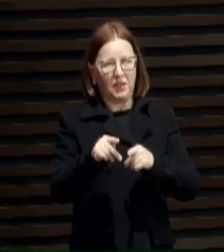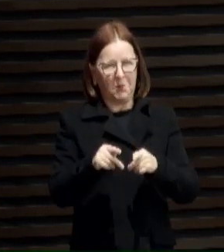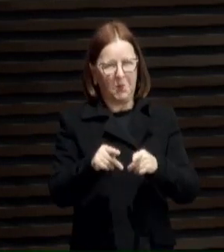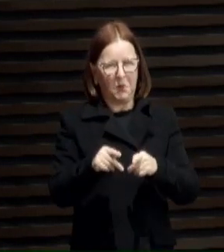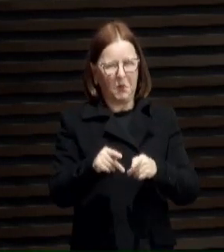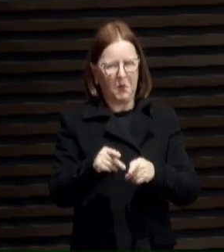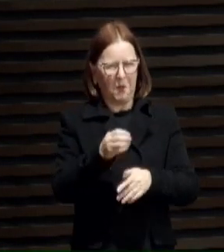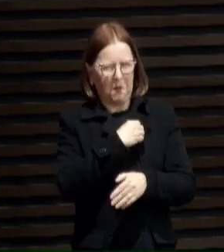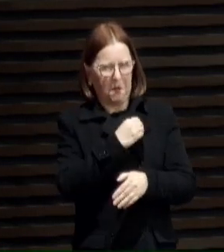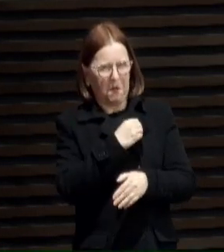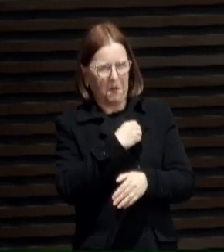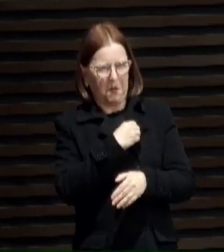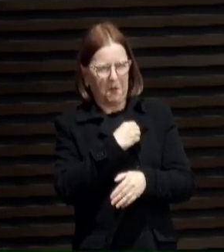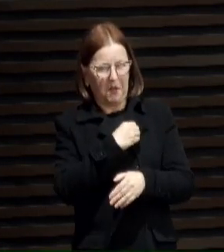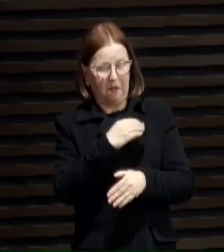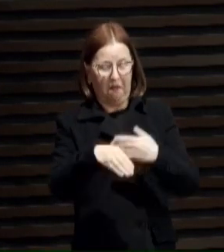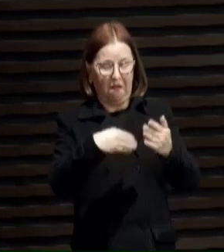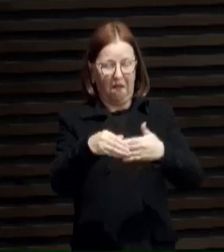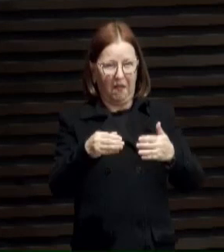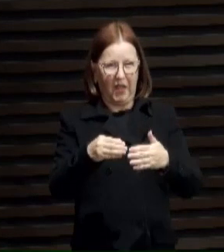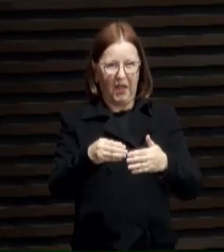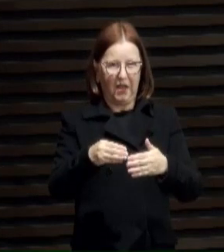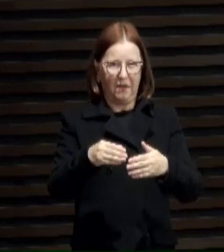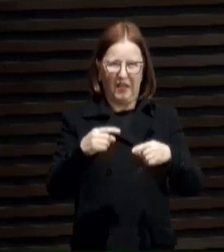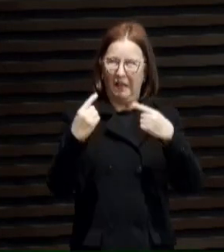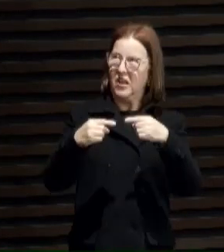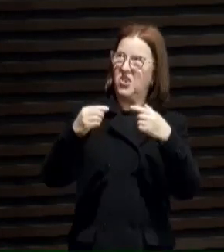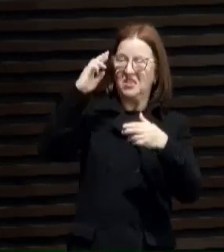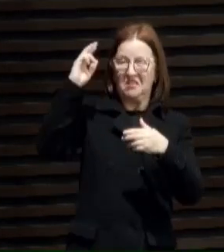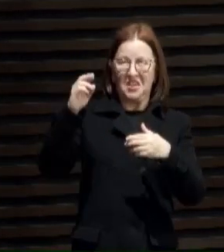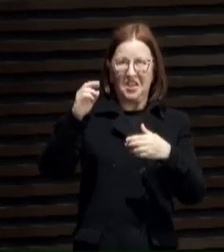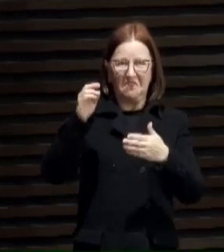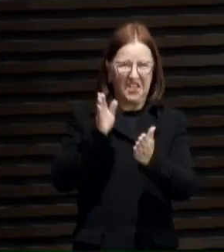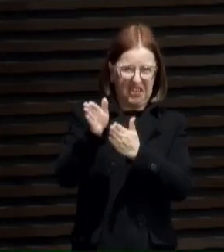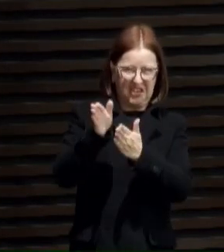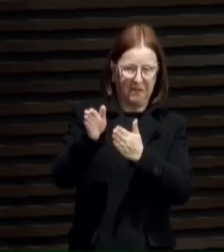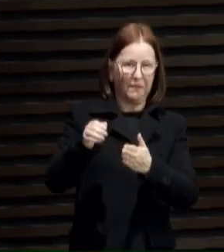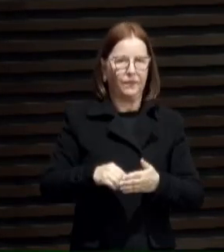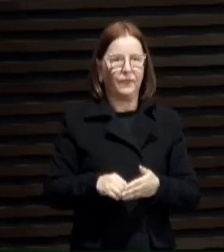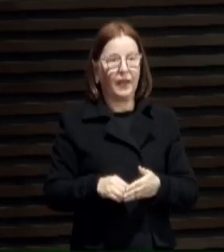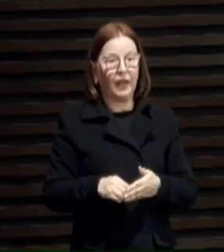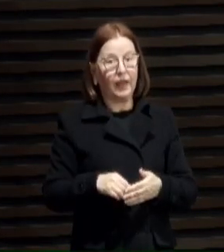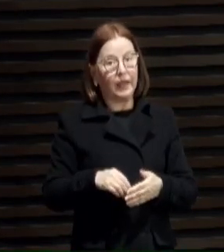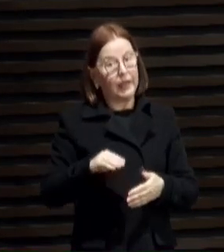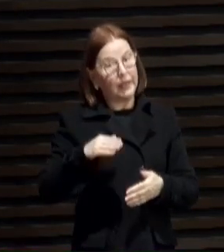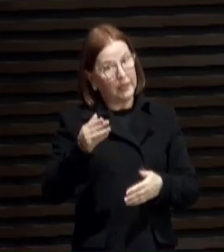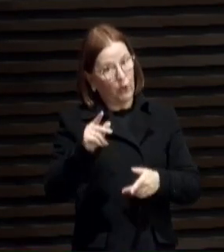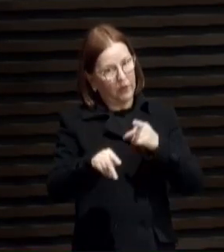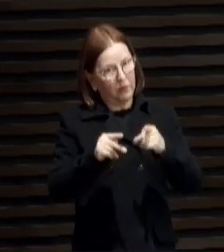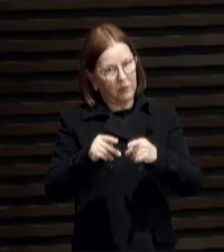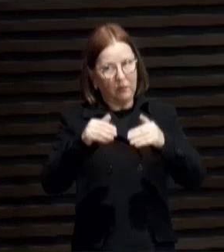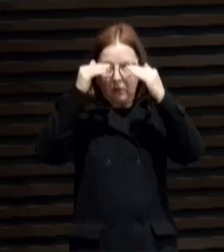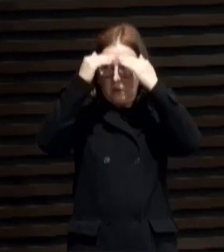tentam ao Senhor e escapam. Então, os que temiam ao Senhor falavam uns aos outros.